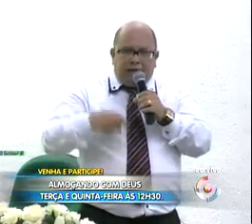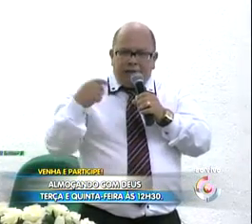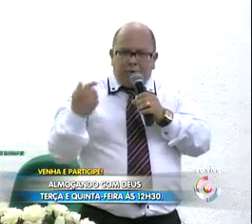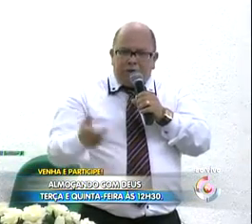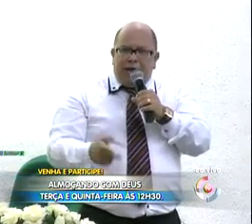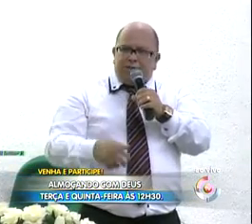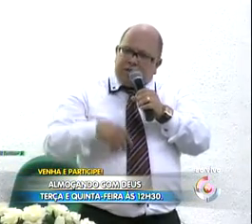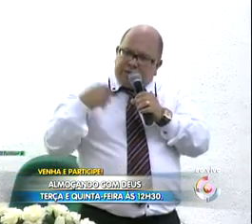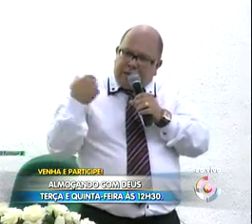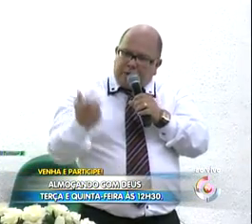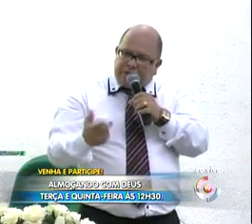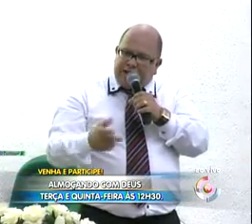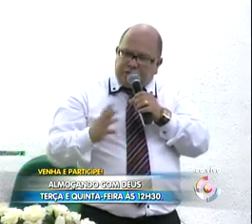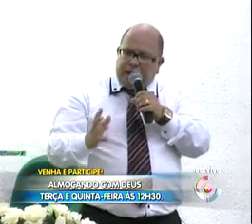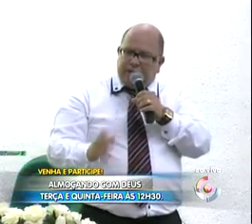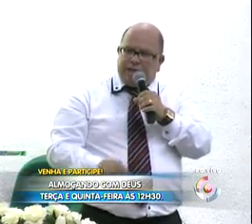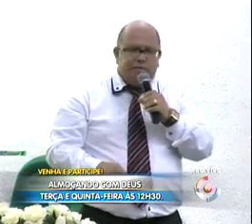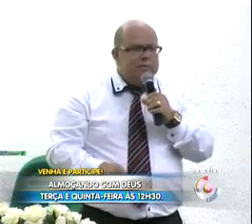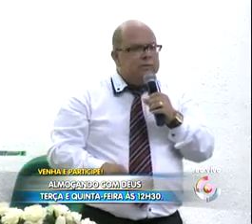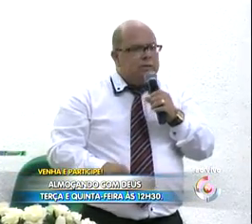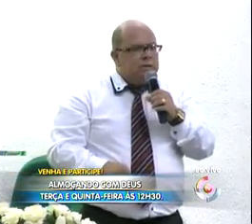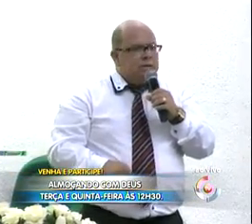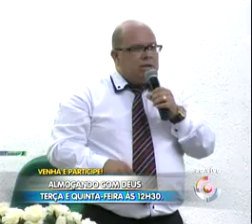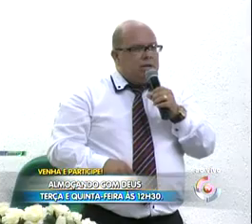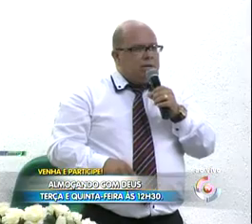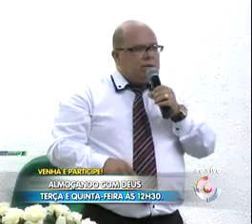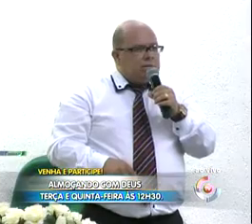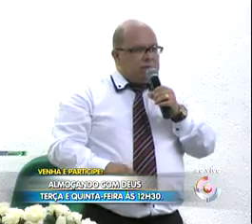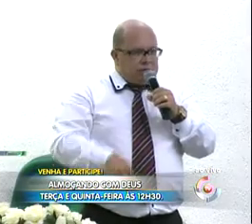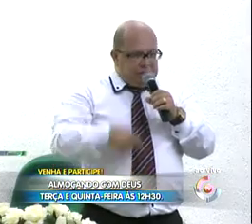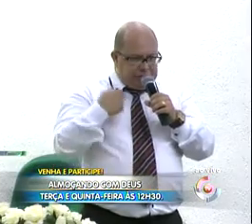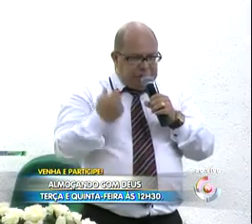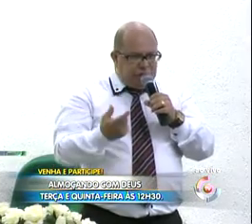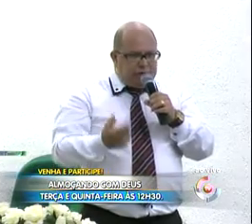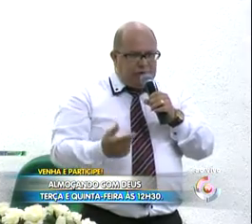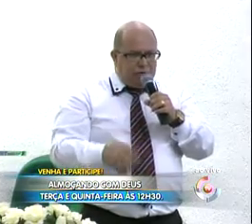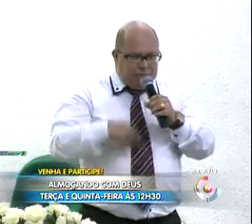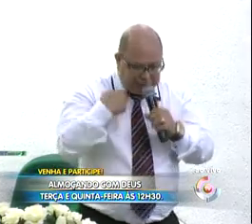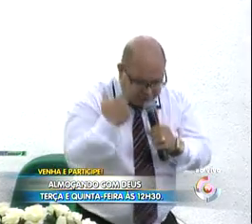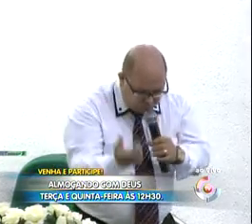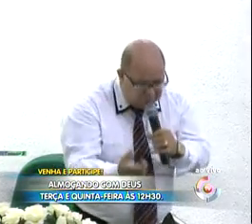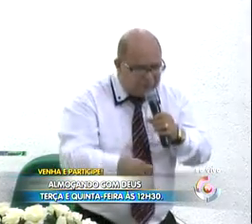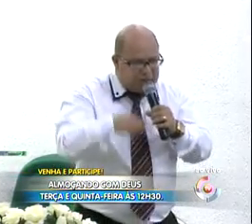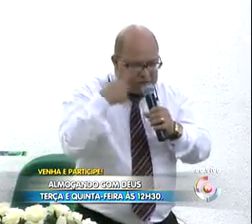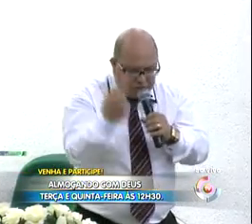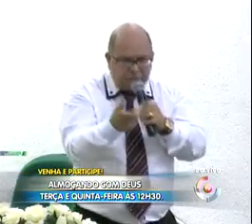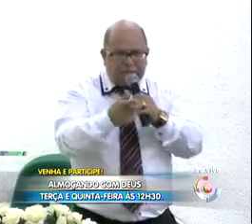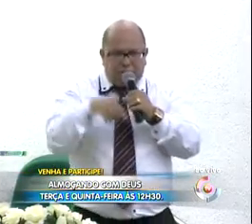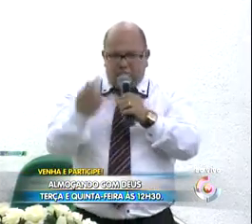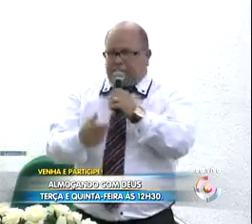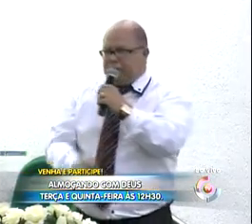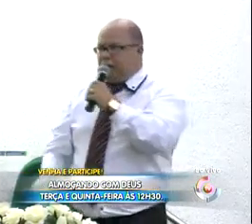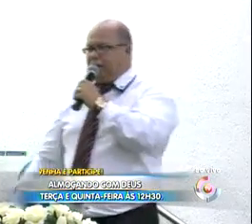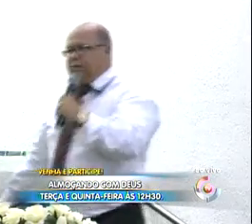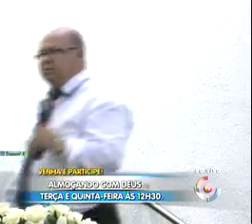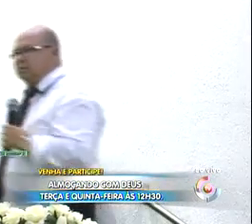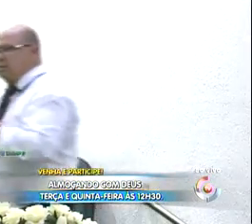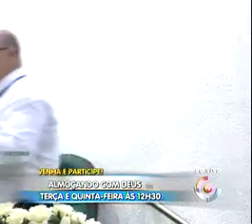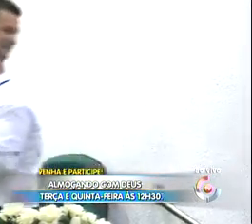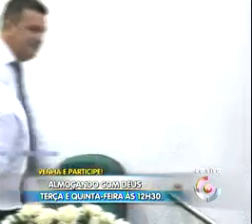Você não está endemoniado, você não está possesso, nada. Mas se você sentir vontade de vomitar, se curva para frente e vomite. Bota para